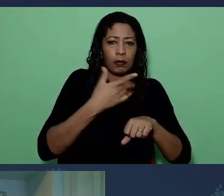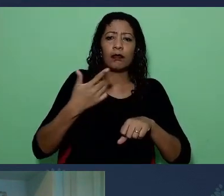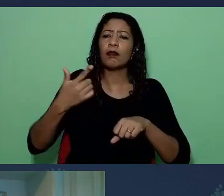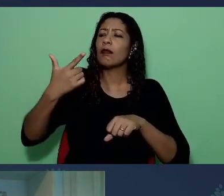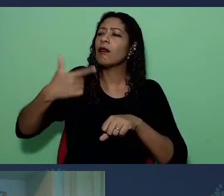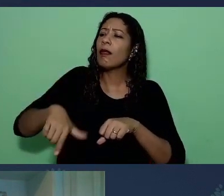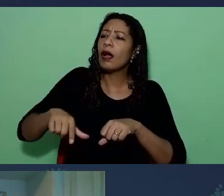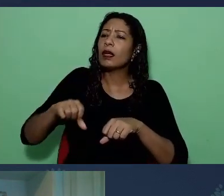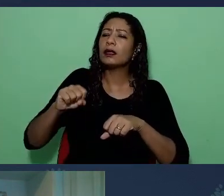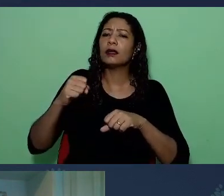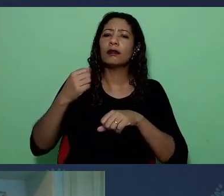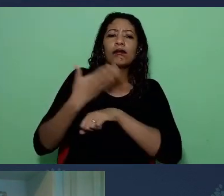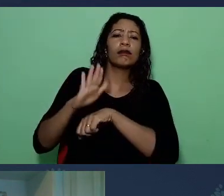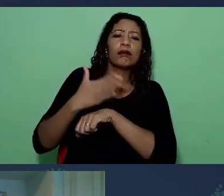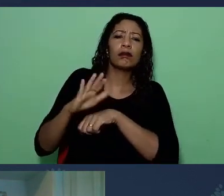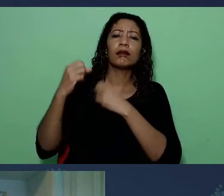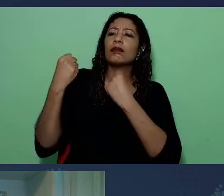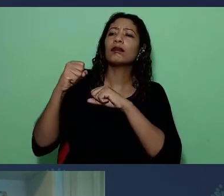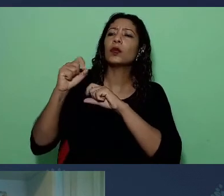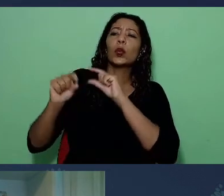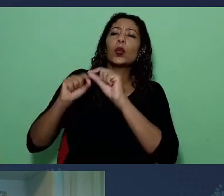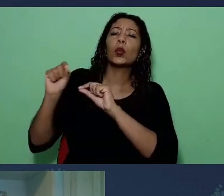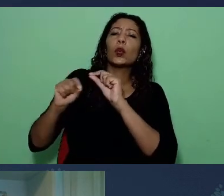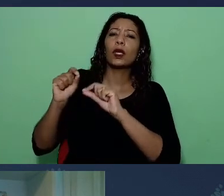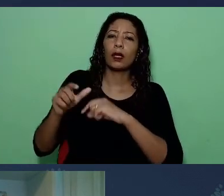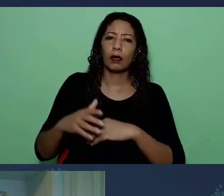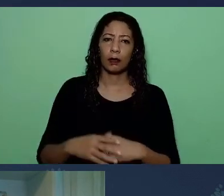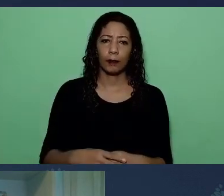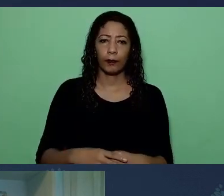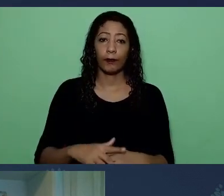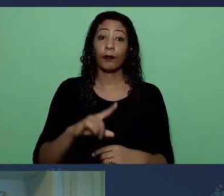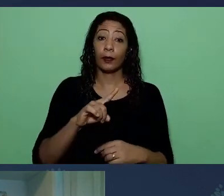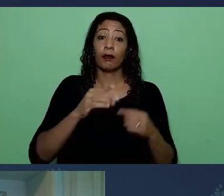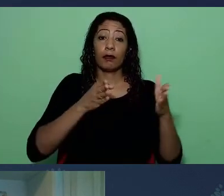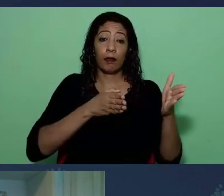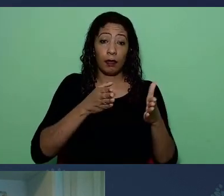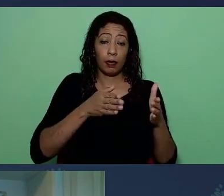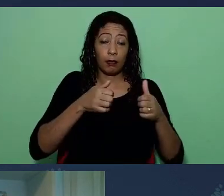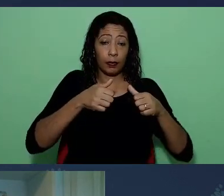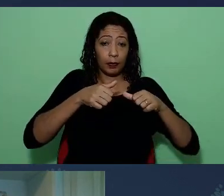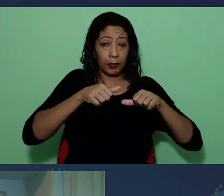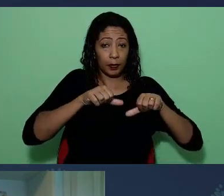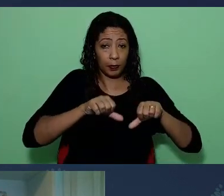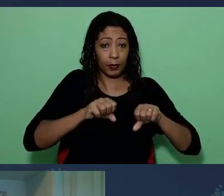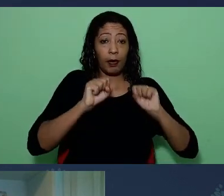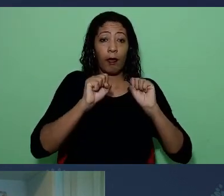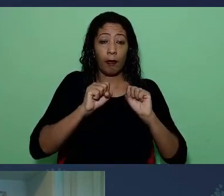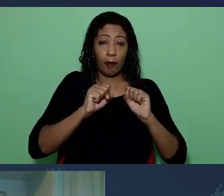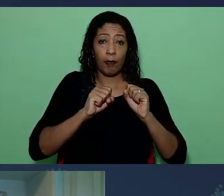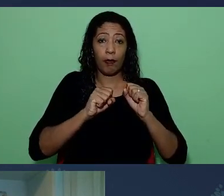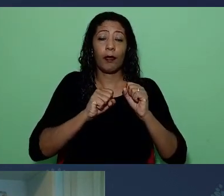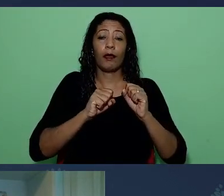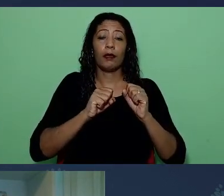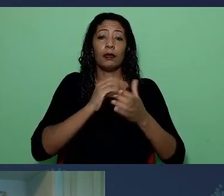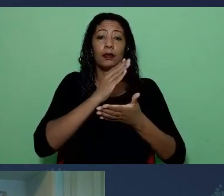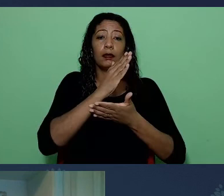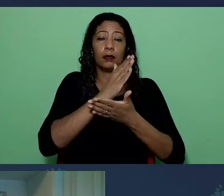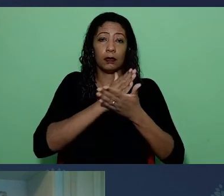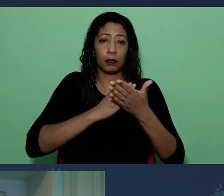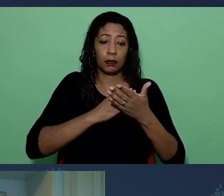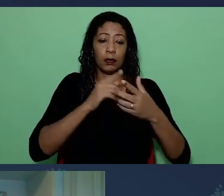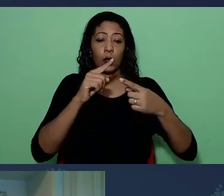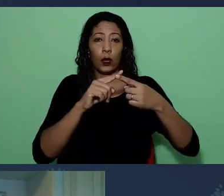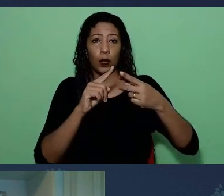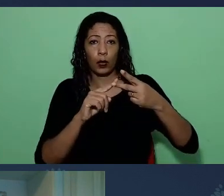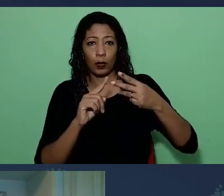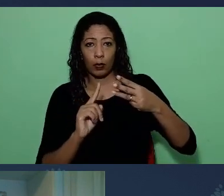com os pacientes? Mesmo a fase de agudização, a gente pode dividir ela em 2 ou 3 momentos, tá?